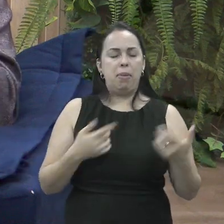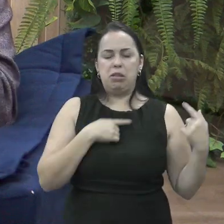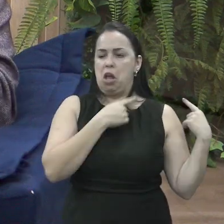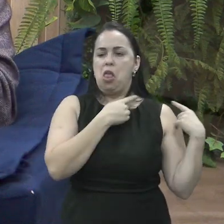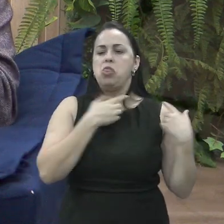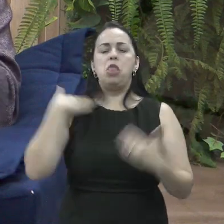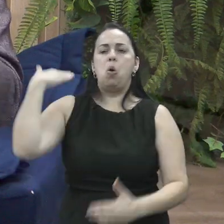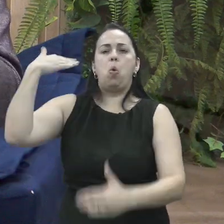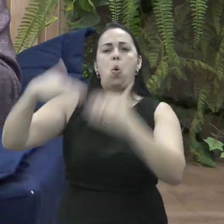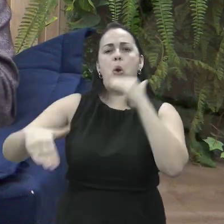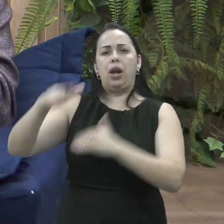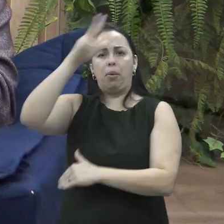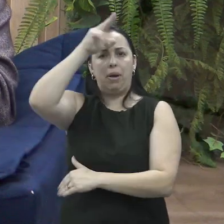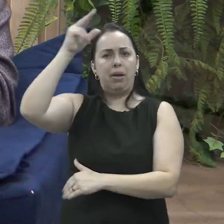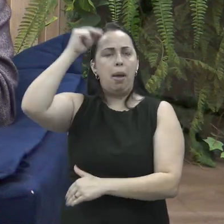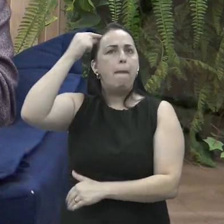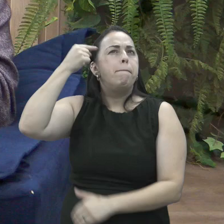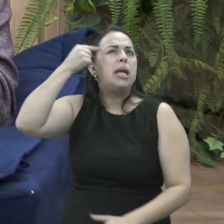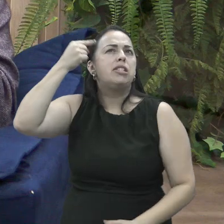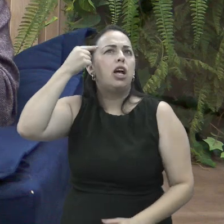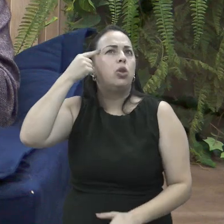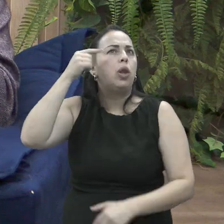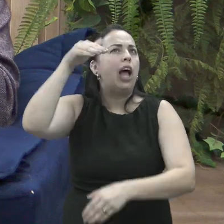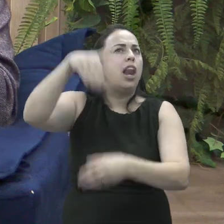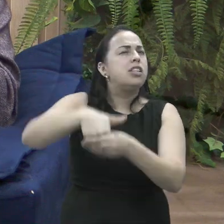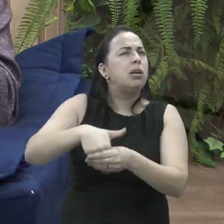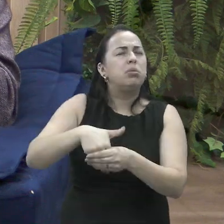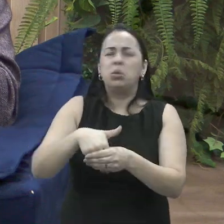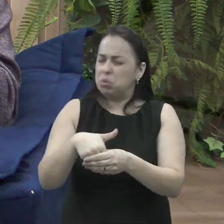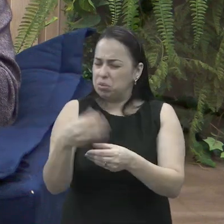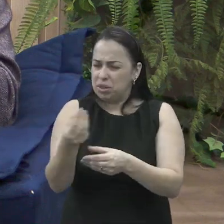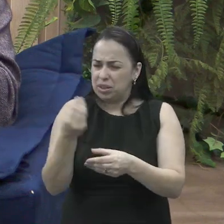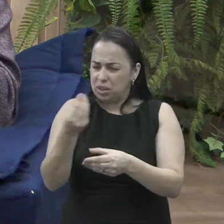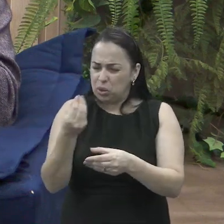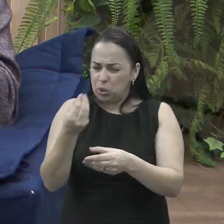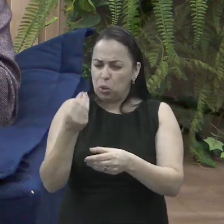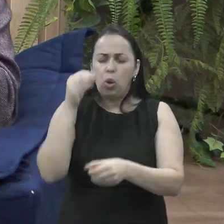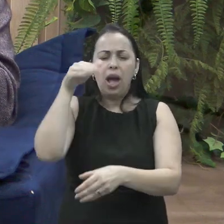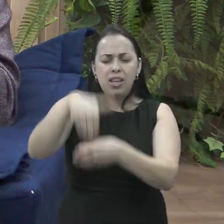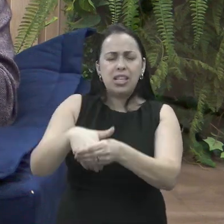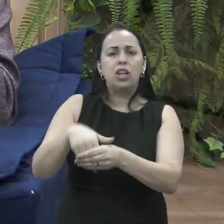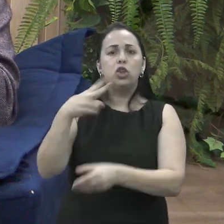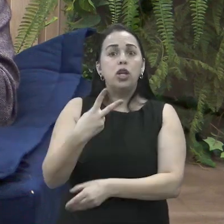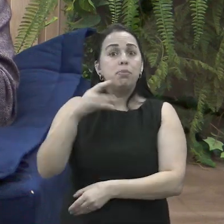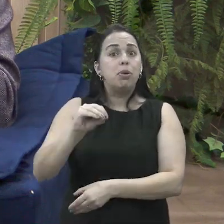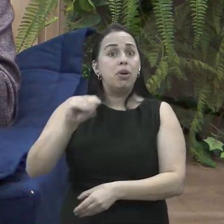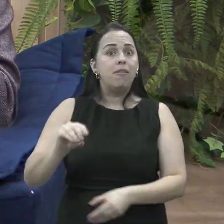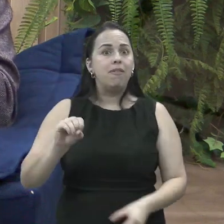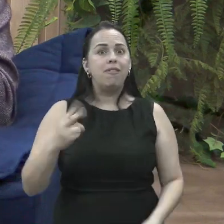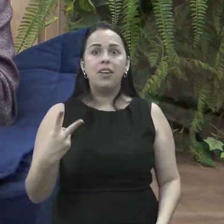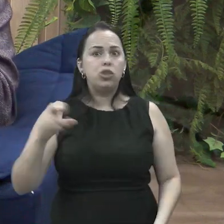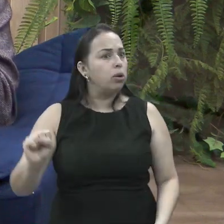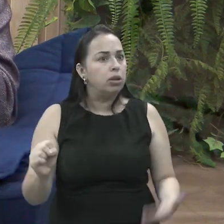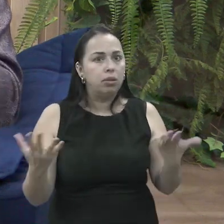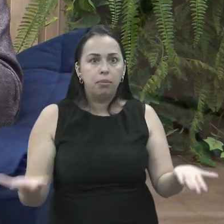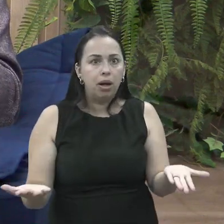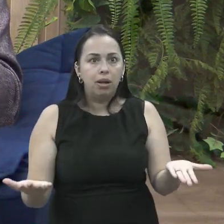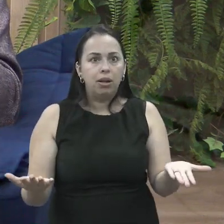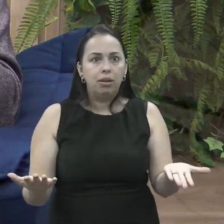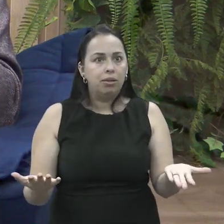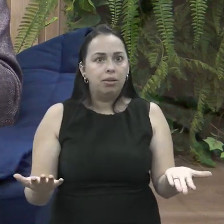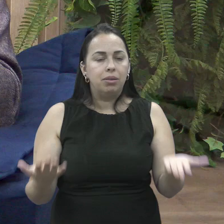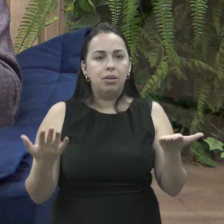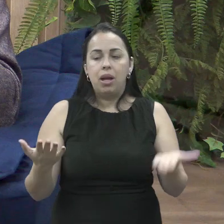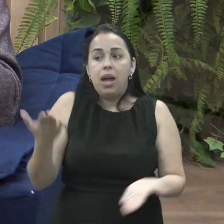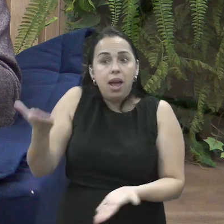ser oposição já pensando na eleição de 2000 nós estamos em 2024, 2028. Ou seja, caramba,